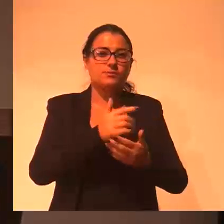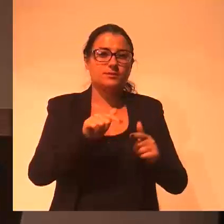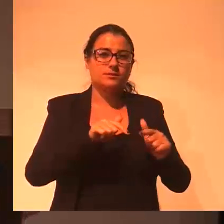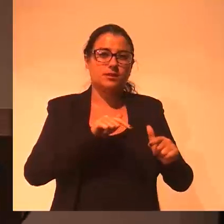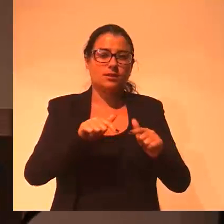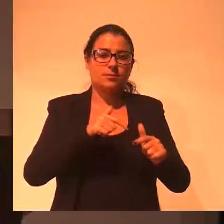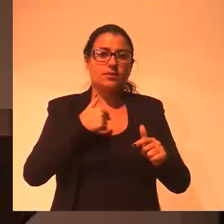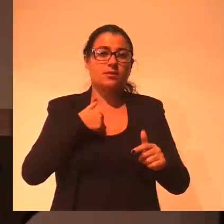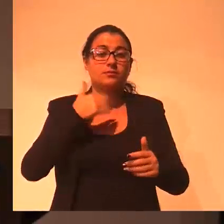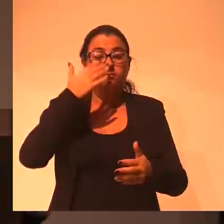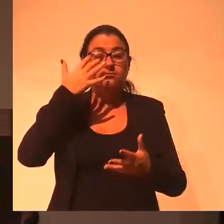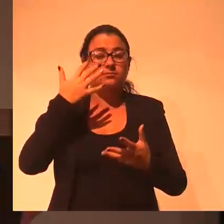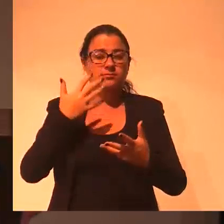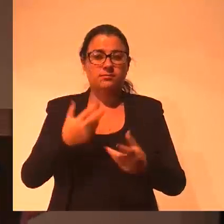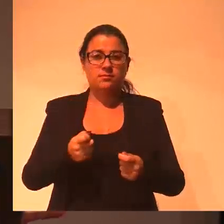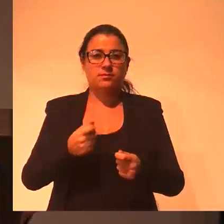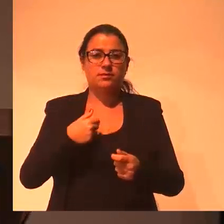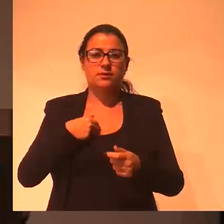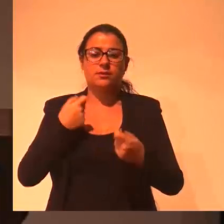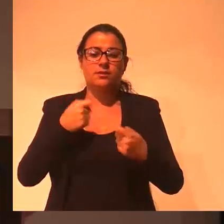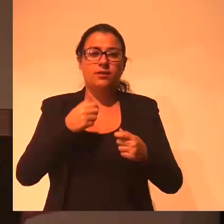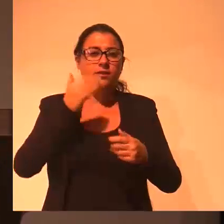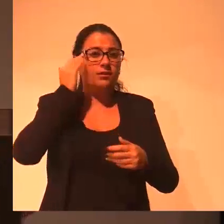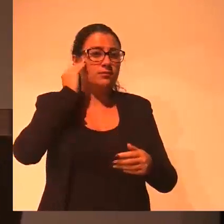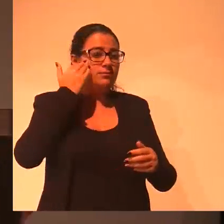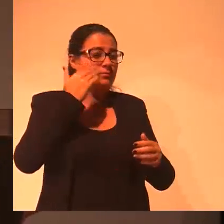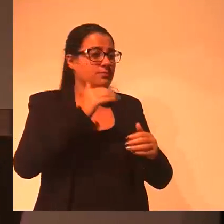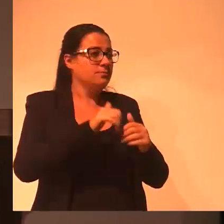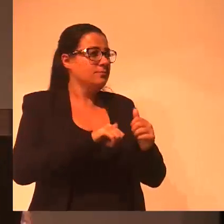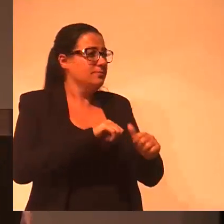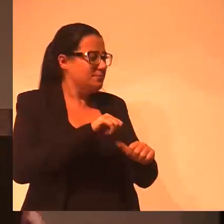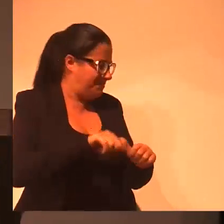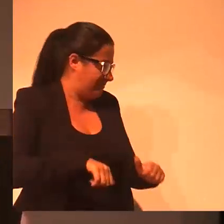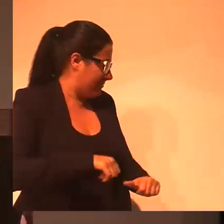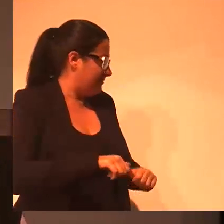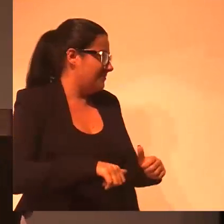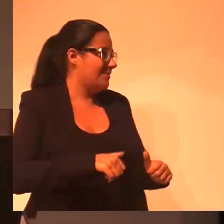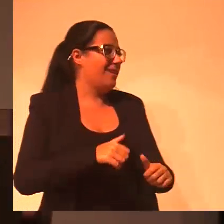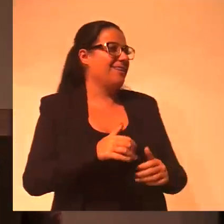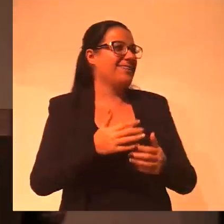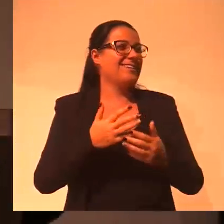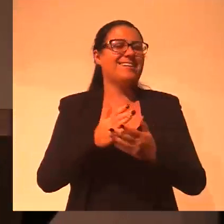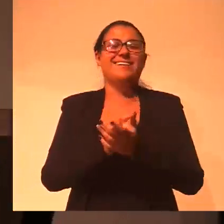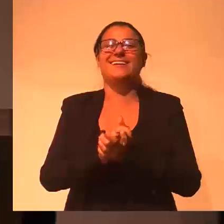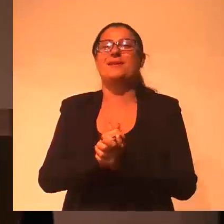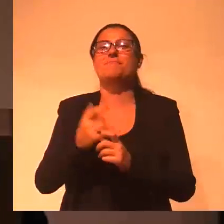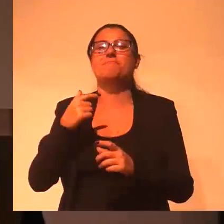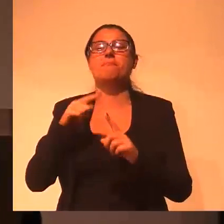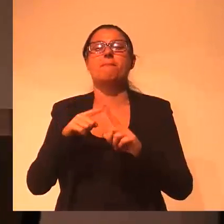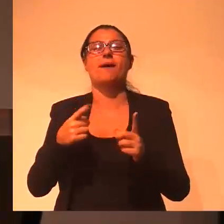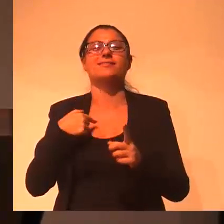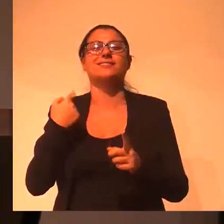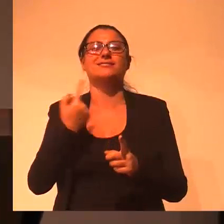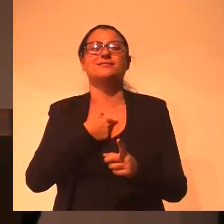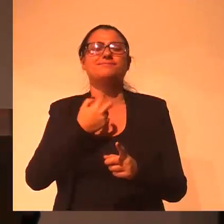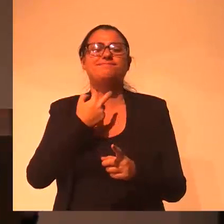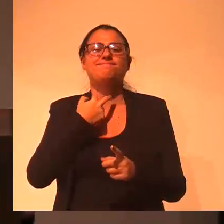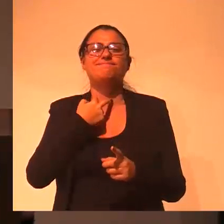totalmente tolerante, e entender que é necessário esse ajuste. Mas a gente não